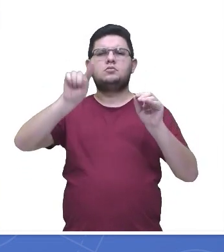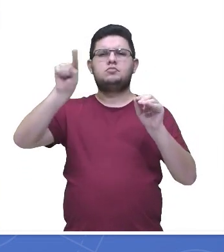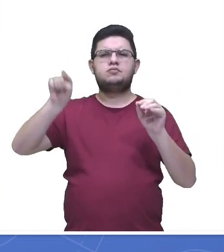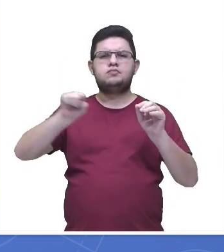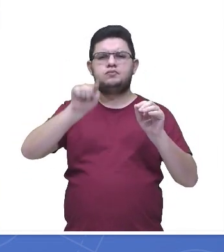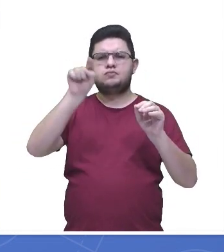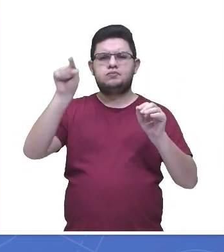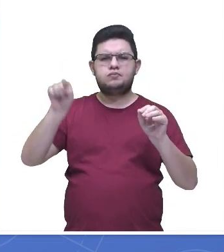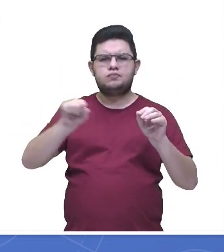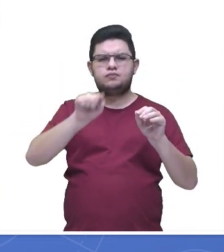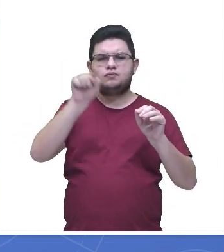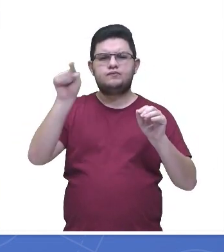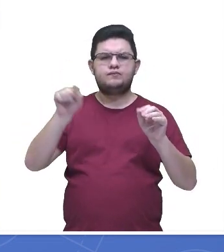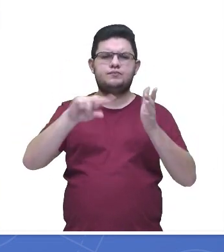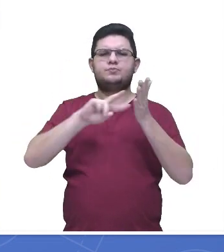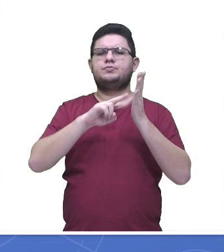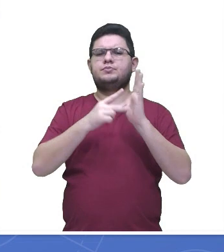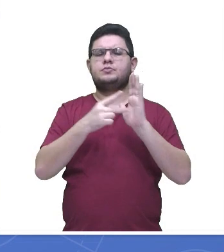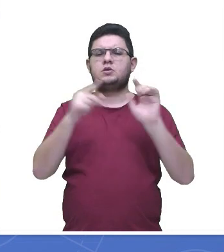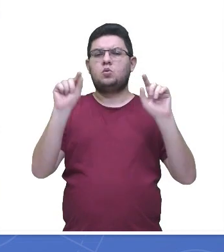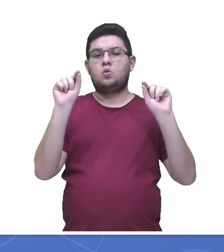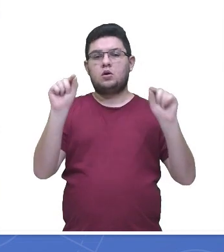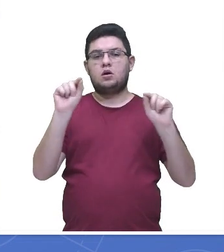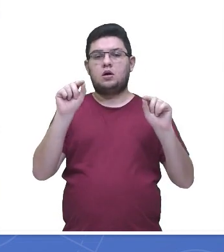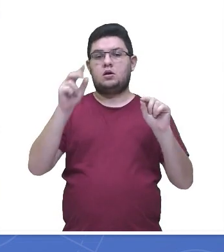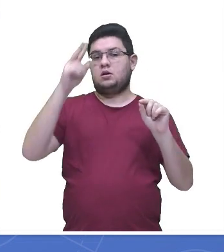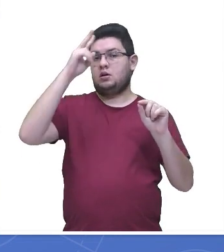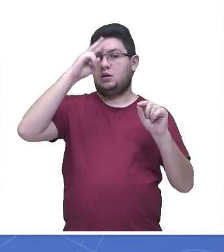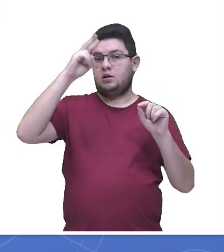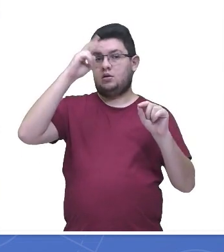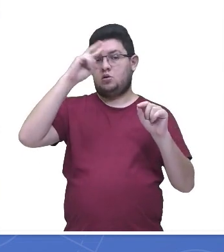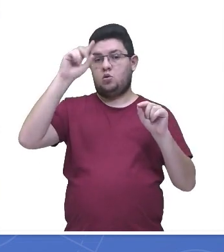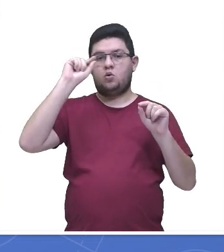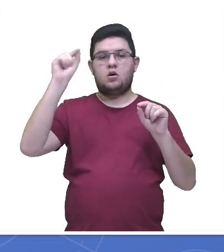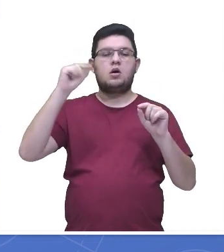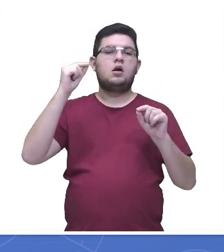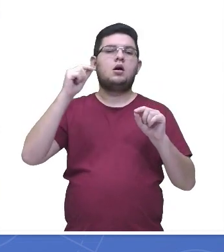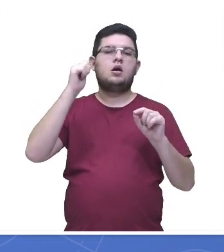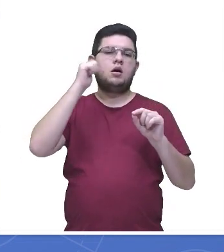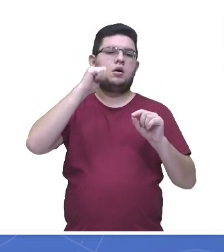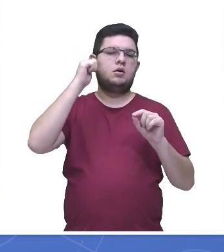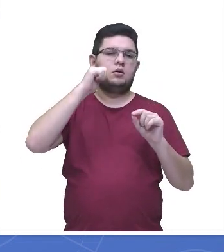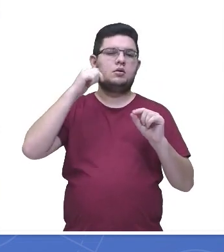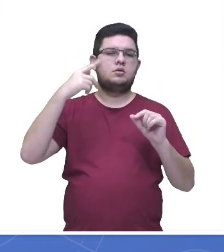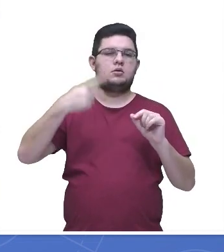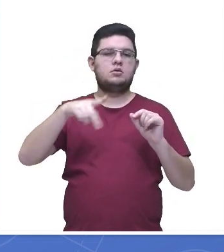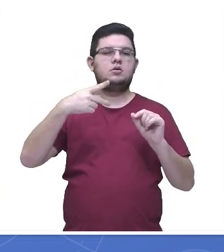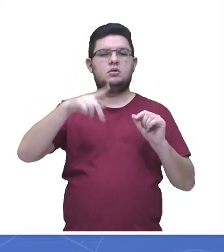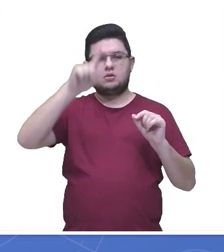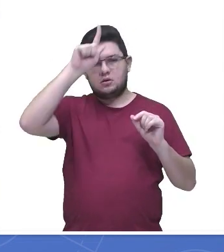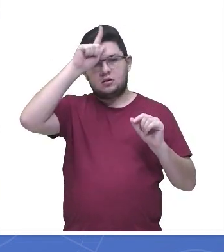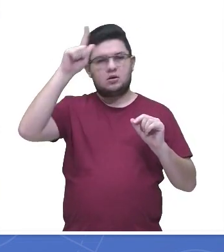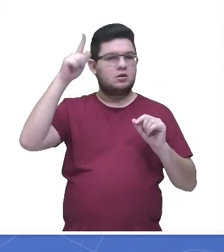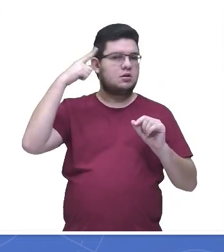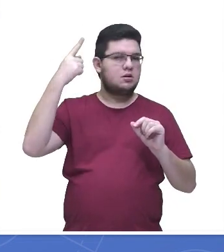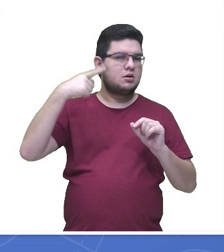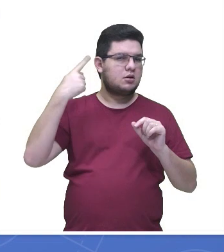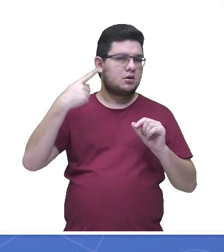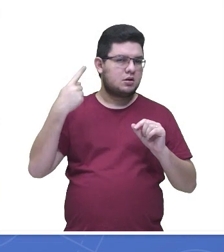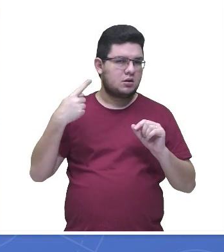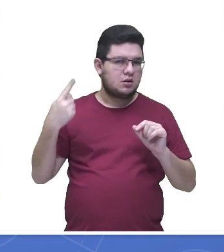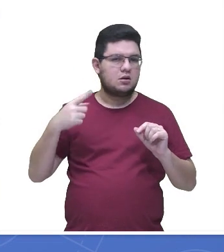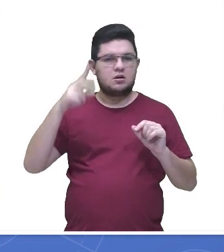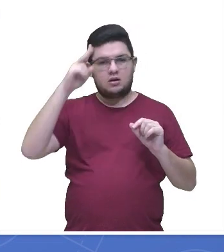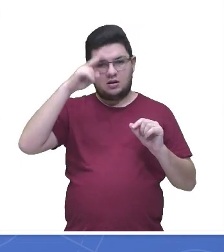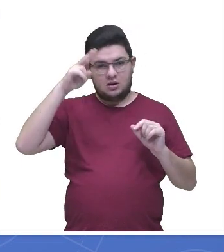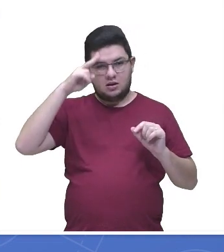alguns estudiosos, eles fazem uma homenagem aos cabelos das mulheres gregas. Então, essa voluta